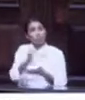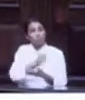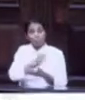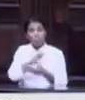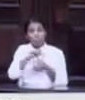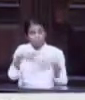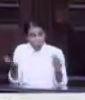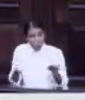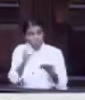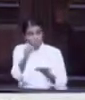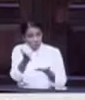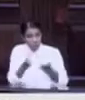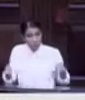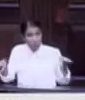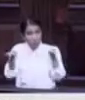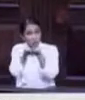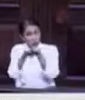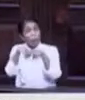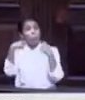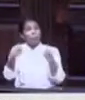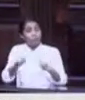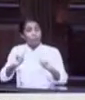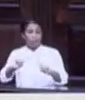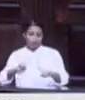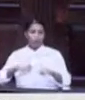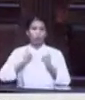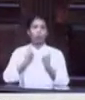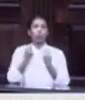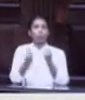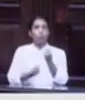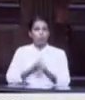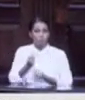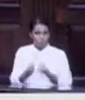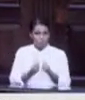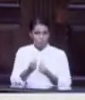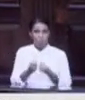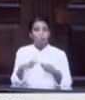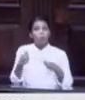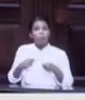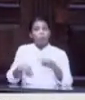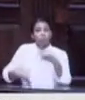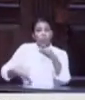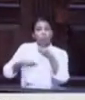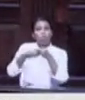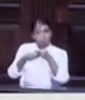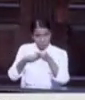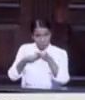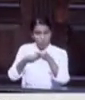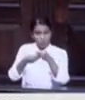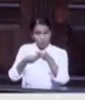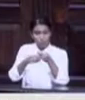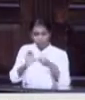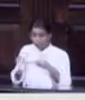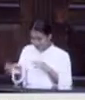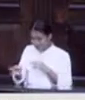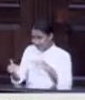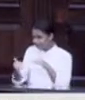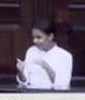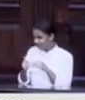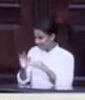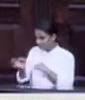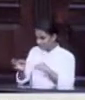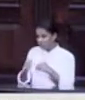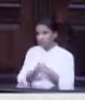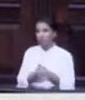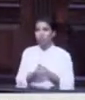deputado Gilberto Palmares, e por isso que eu acho que o projeto que veio para cá precisa ser emendado e aprimorado. Primeiro questionamento que eu coloco é um